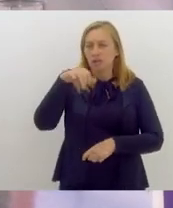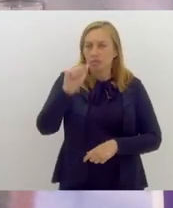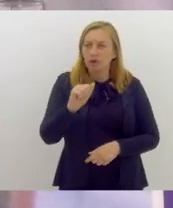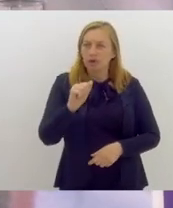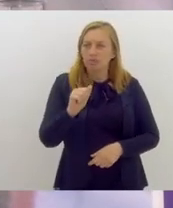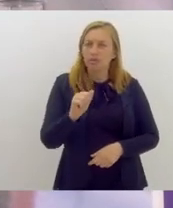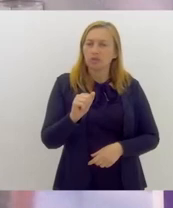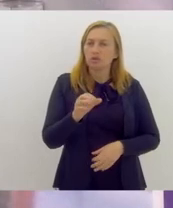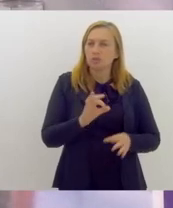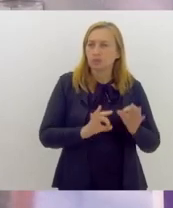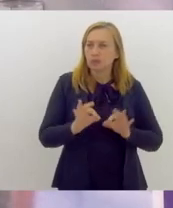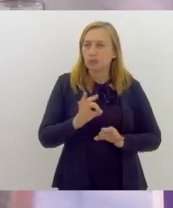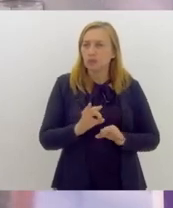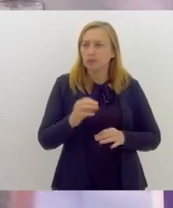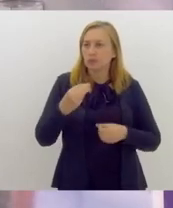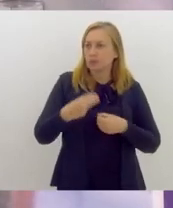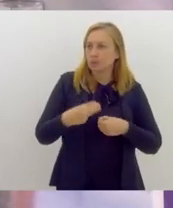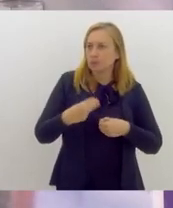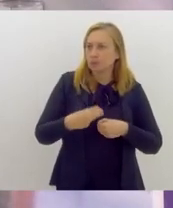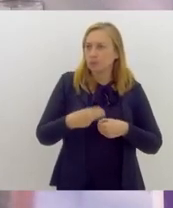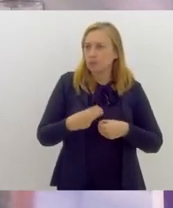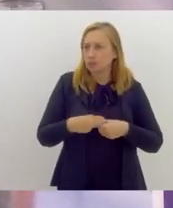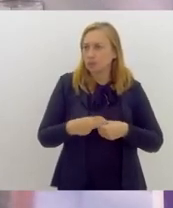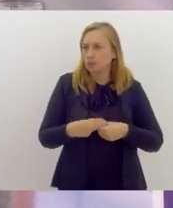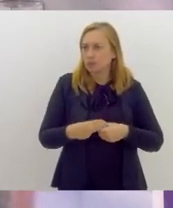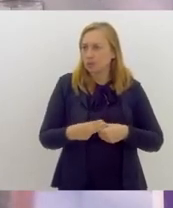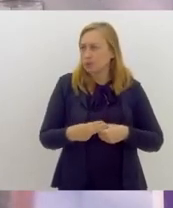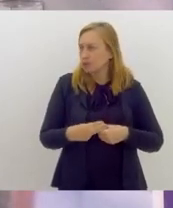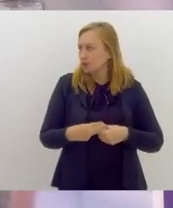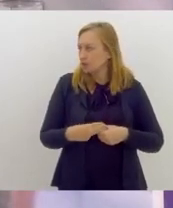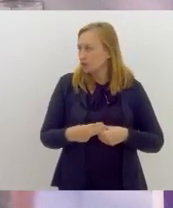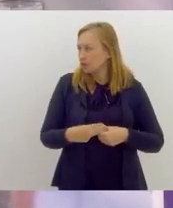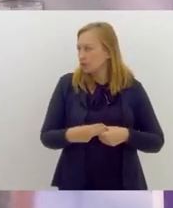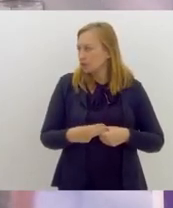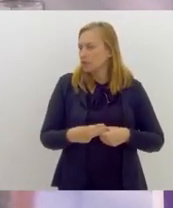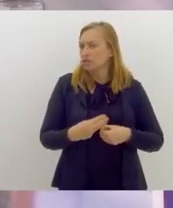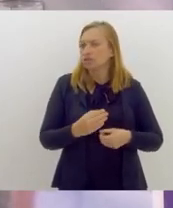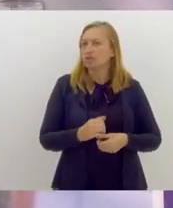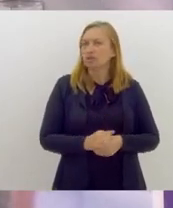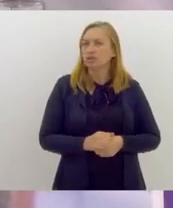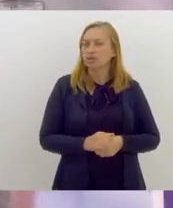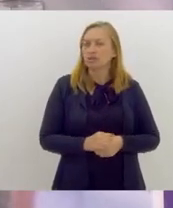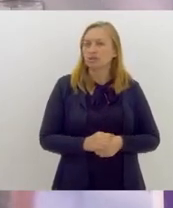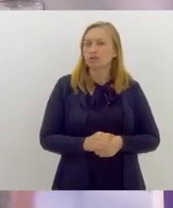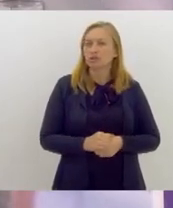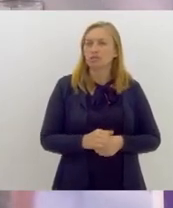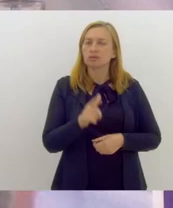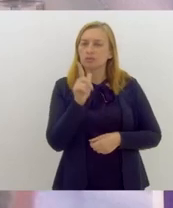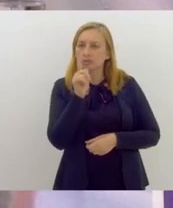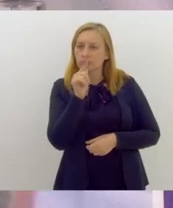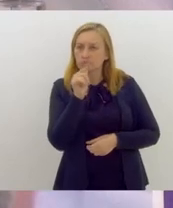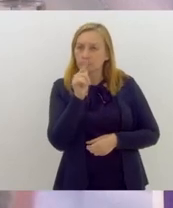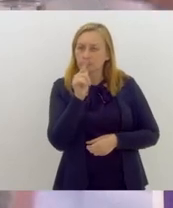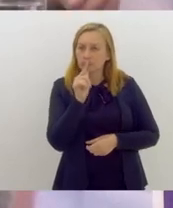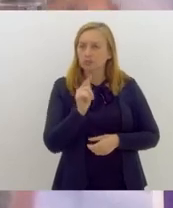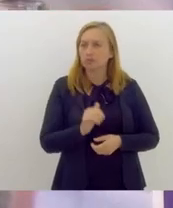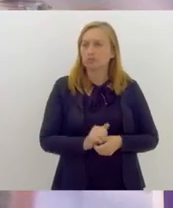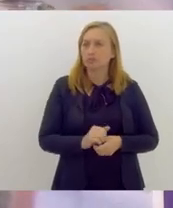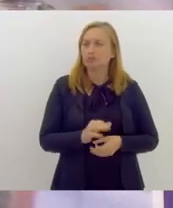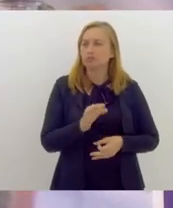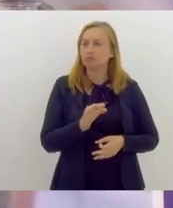municipais quando licenciam atividades e que envolvam atividades afetas ou águas interiores ou Águas